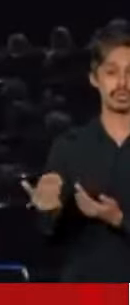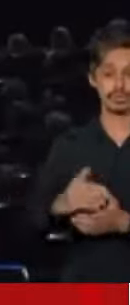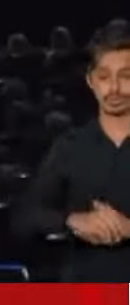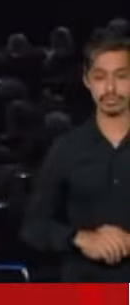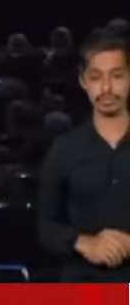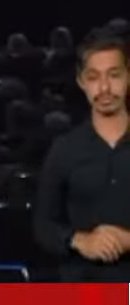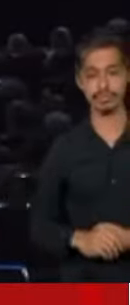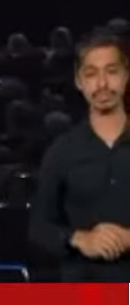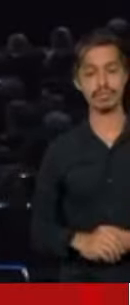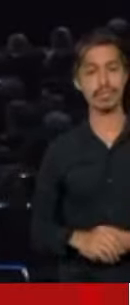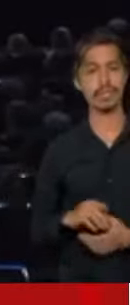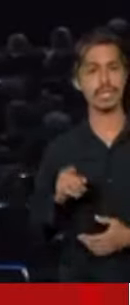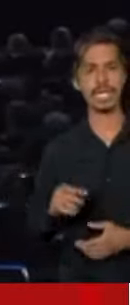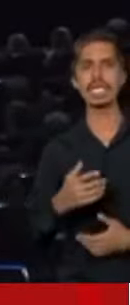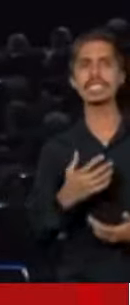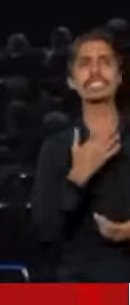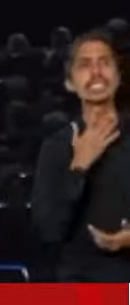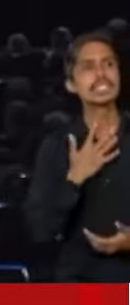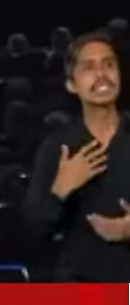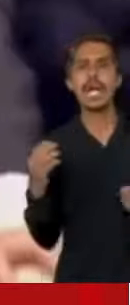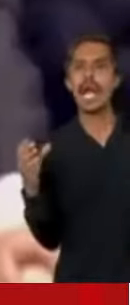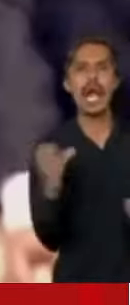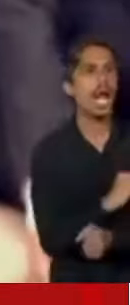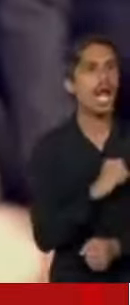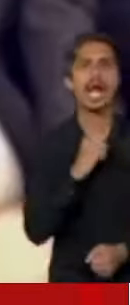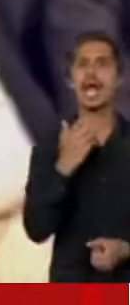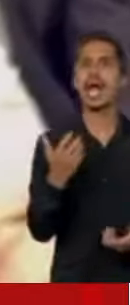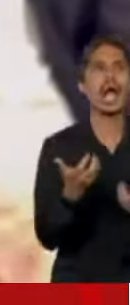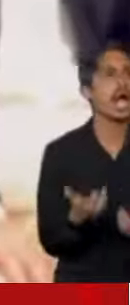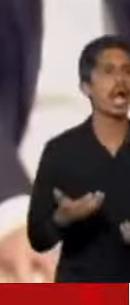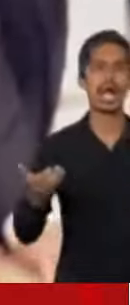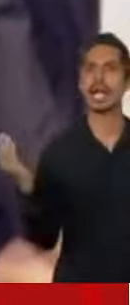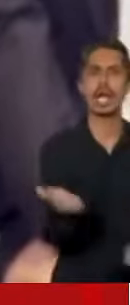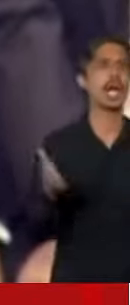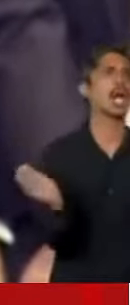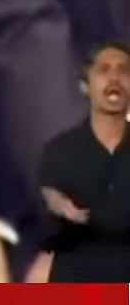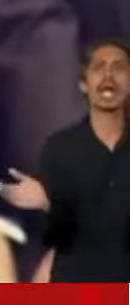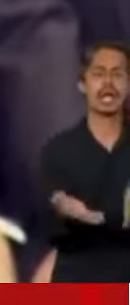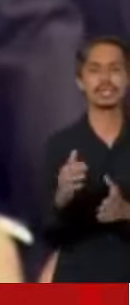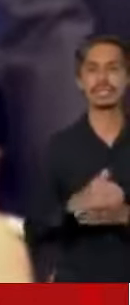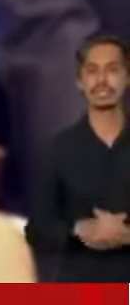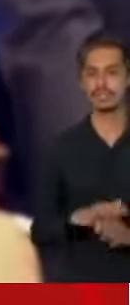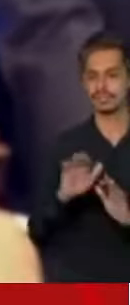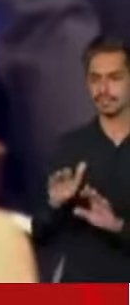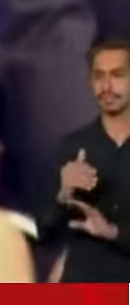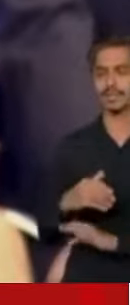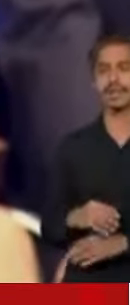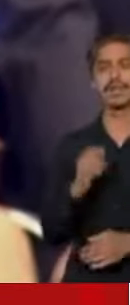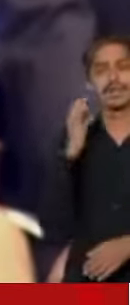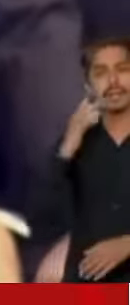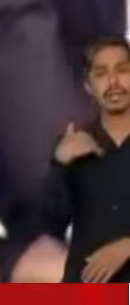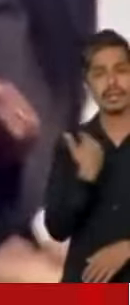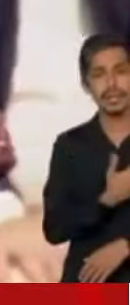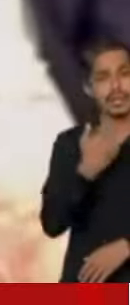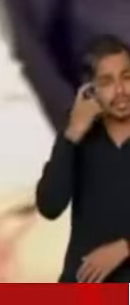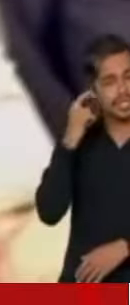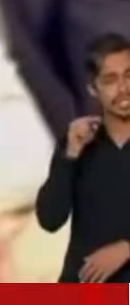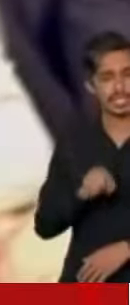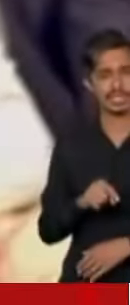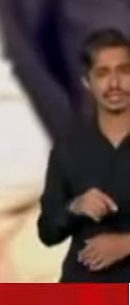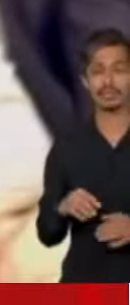que muitas vezes é muito imediatista. Muitas vezes é mais fácil a gente ser contra do que a gente pensar. Porque é uma bobagem, você não